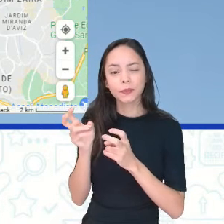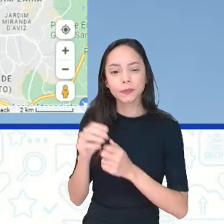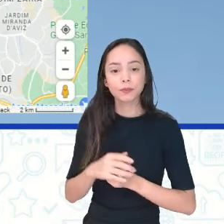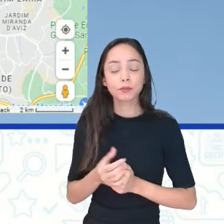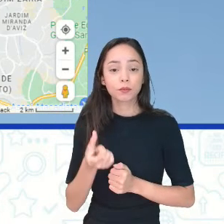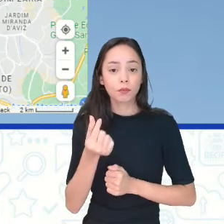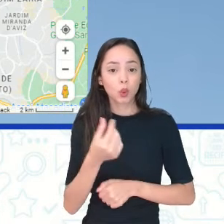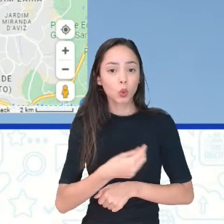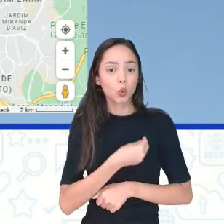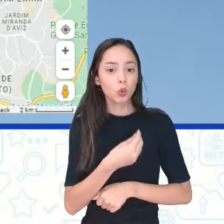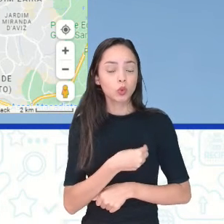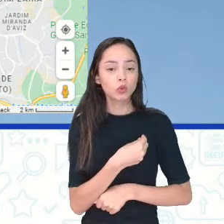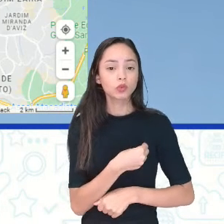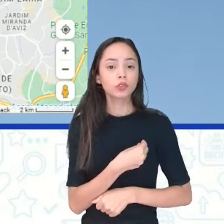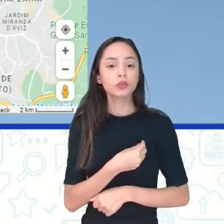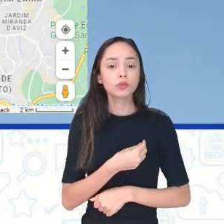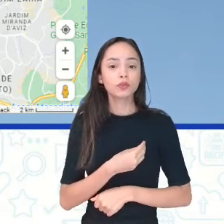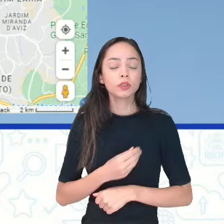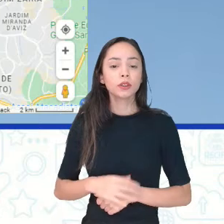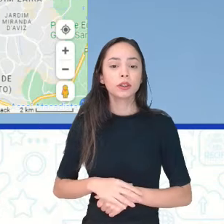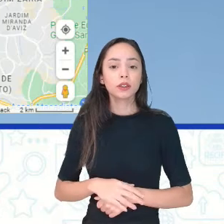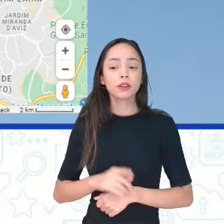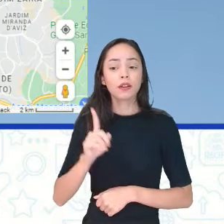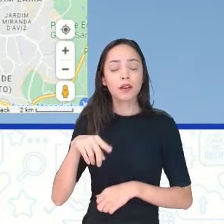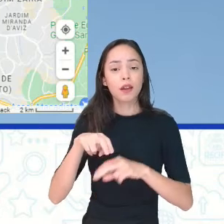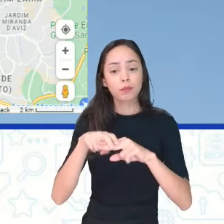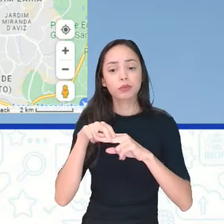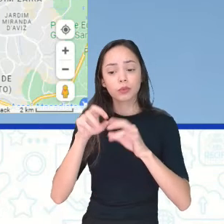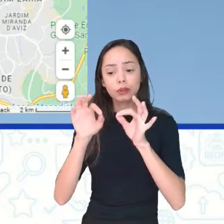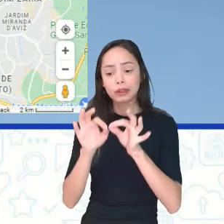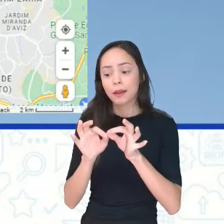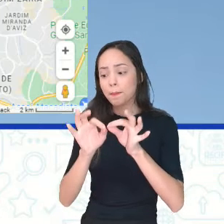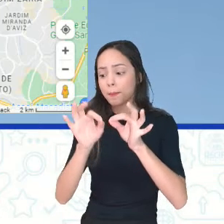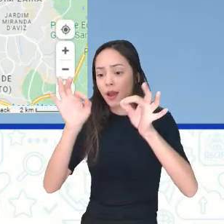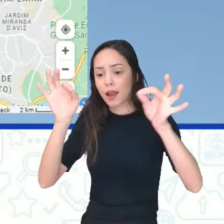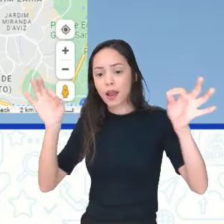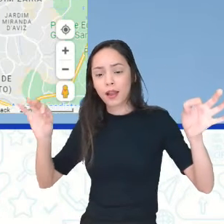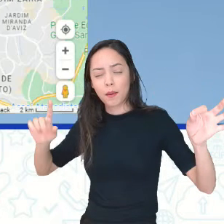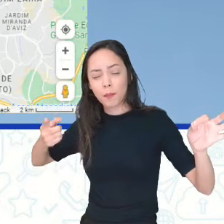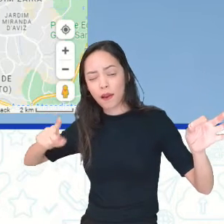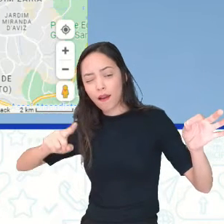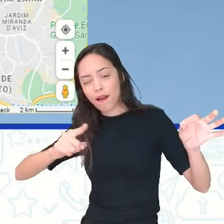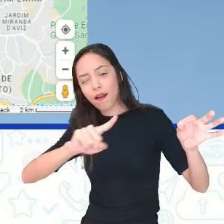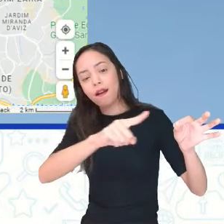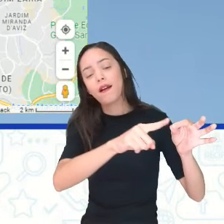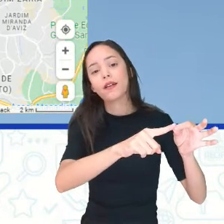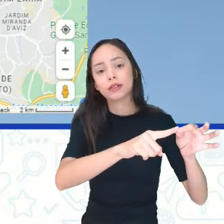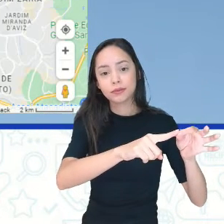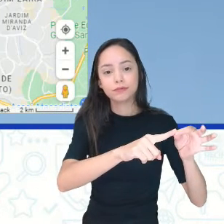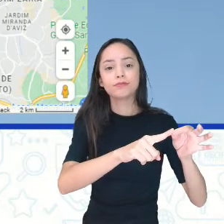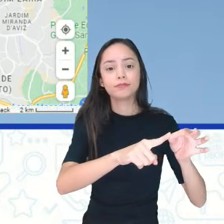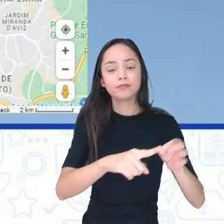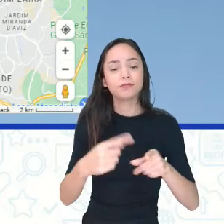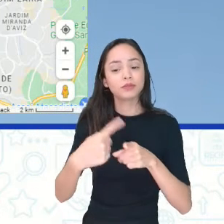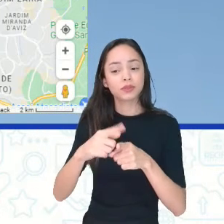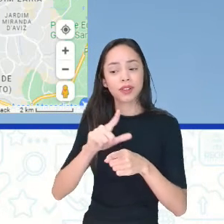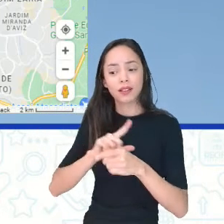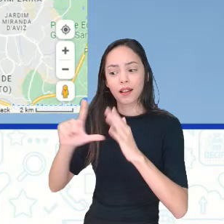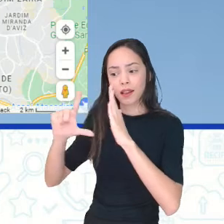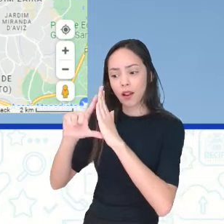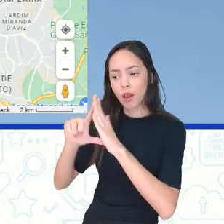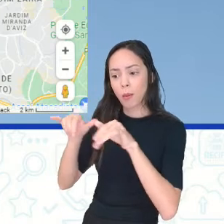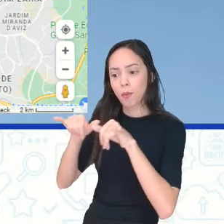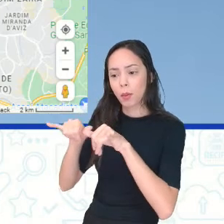custo de vida ele é muitas vezes determinado por essa distância, né? Pela oferta de serviços que vai